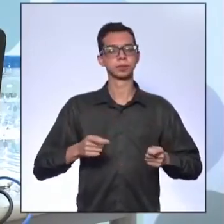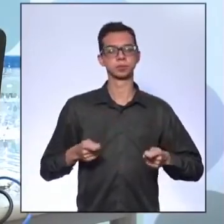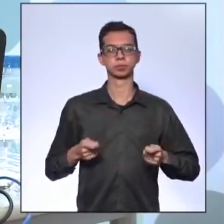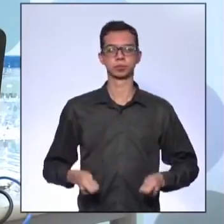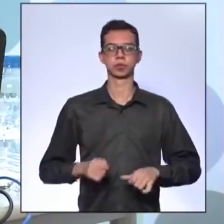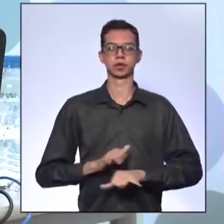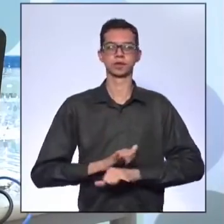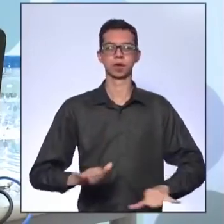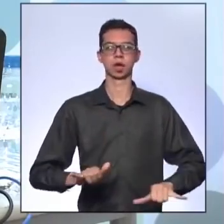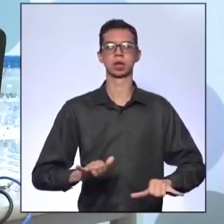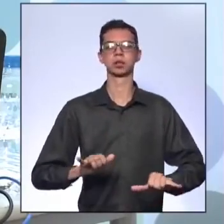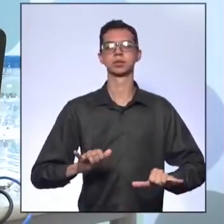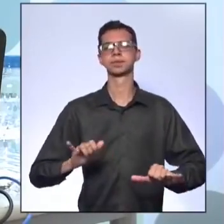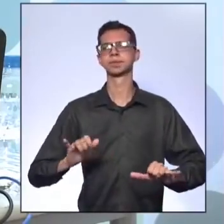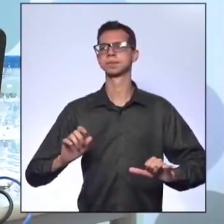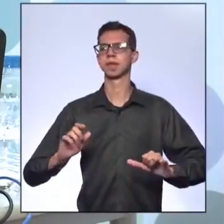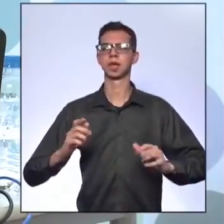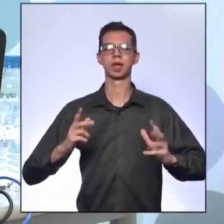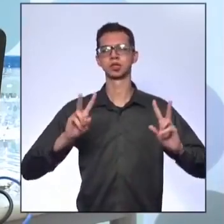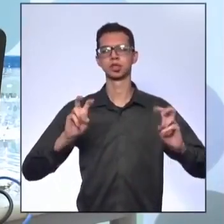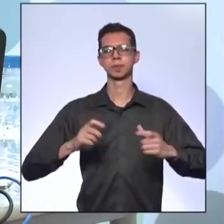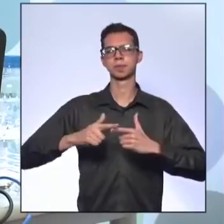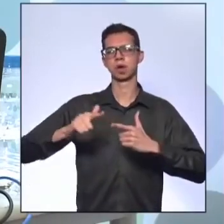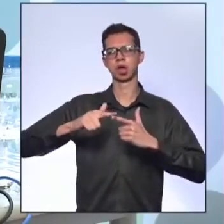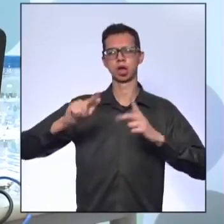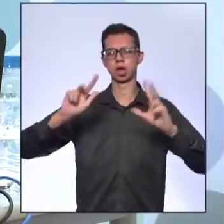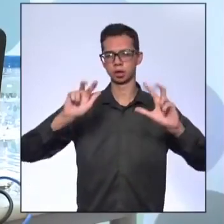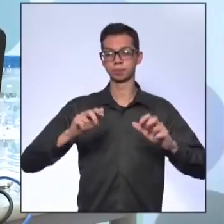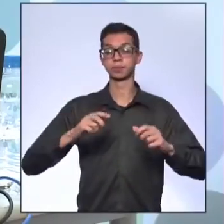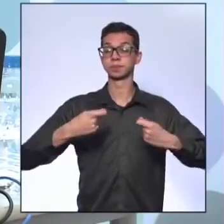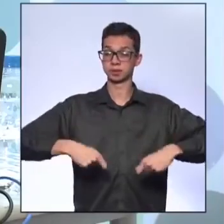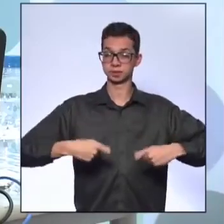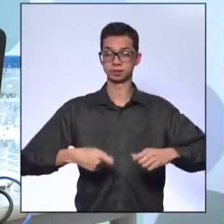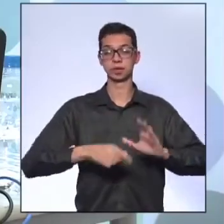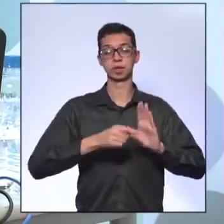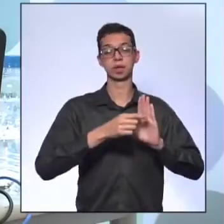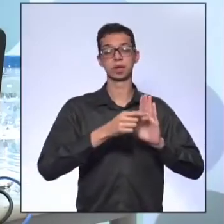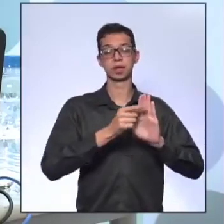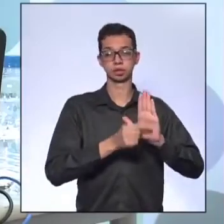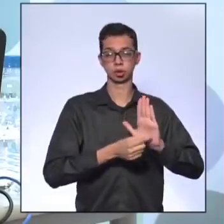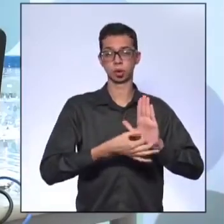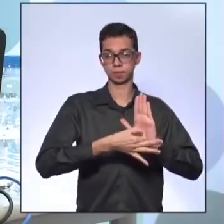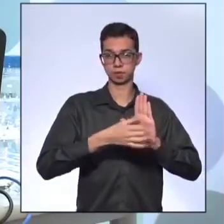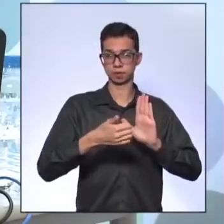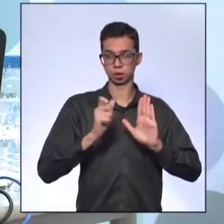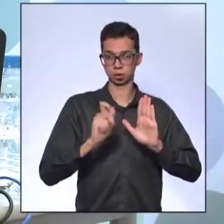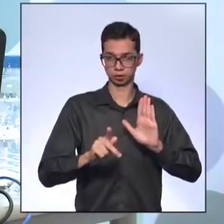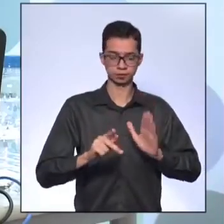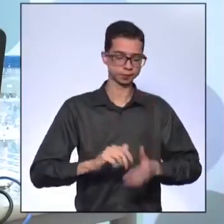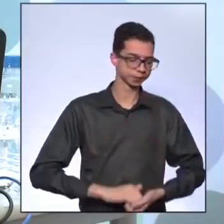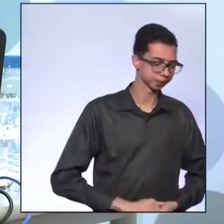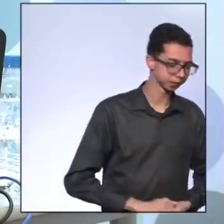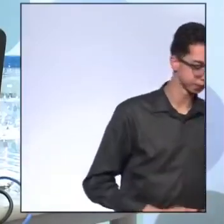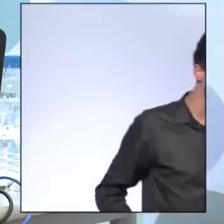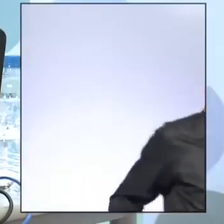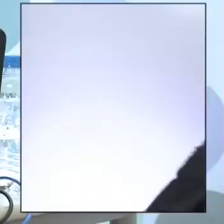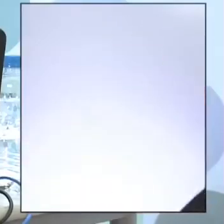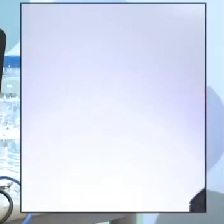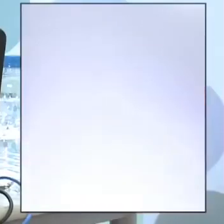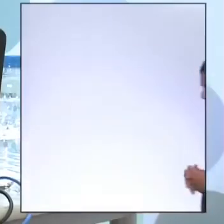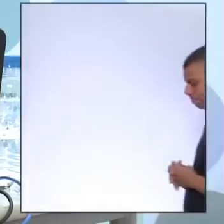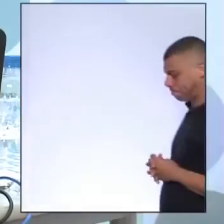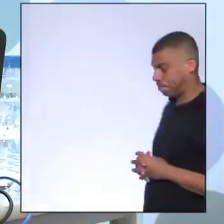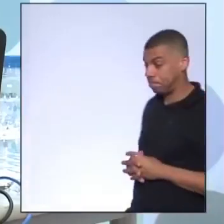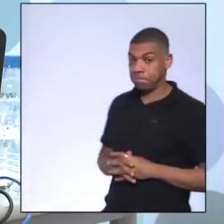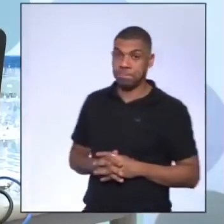questão polêmica. Eu tenho que ter uma questão polêmica no artigo de opinião, ok? Ainda na apostila de vocês, vocês têm